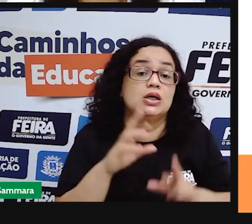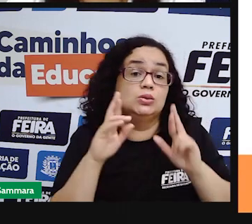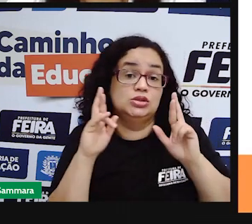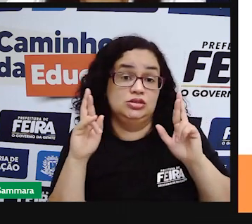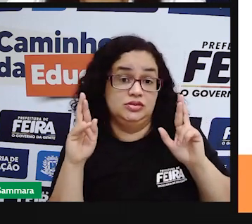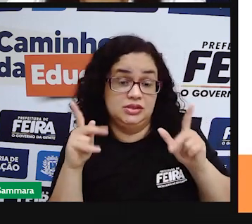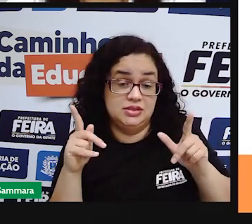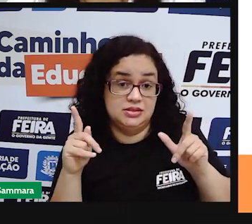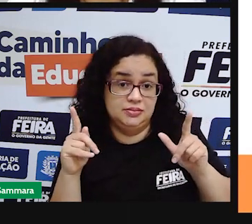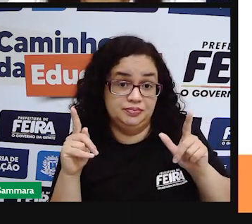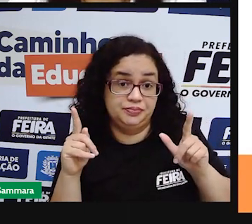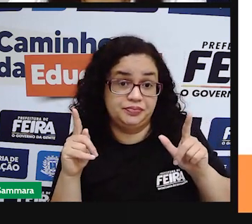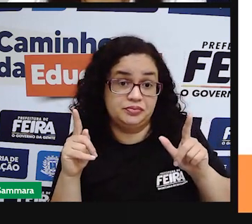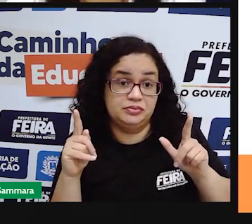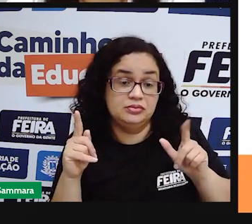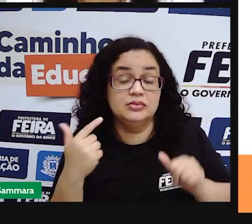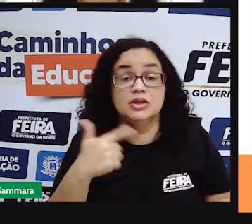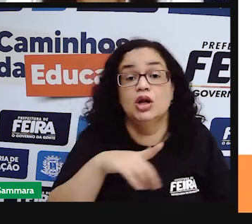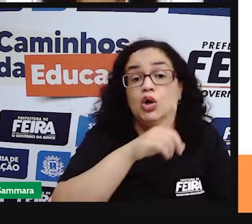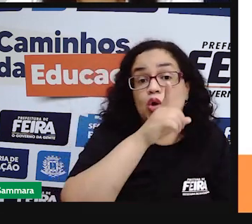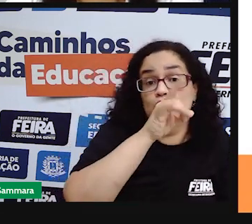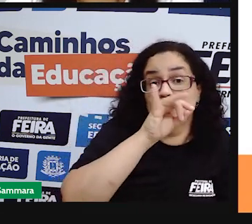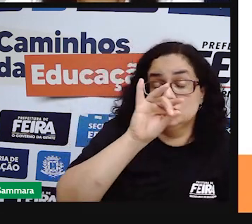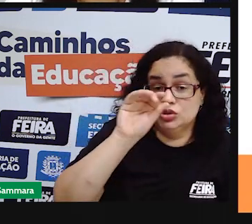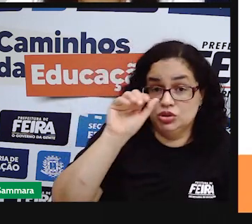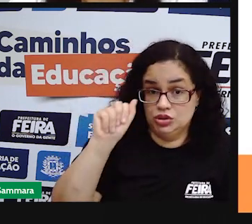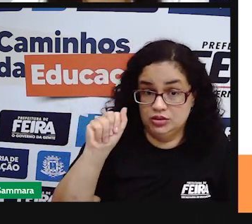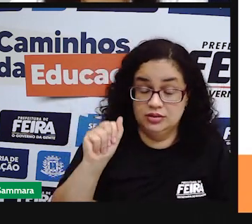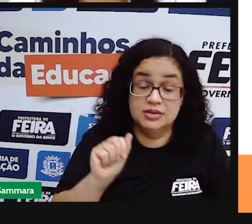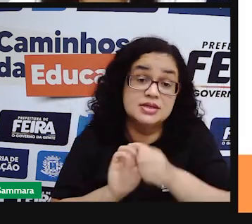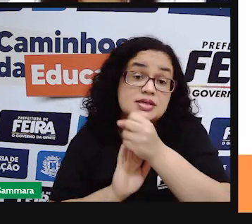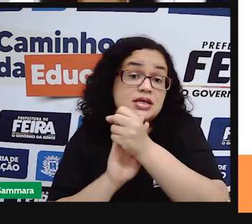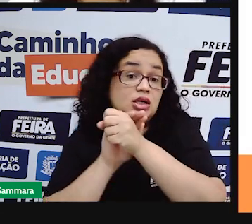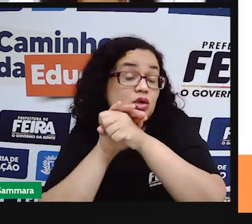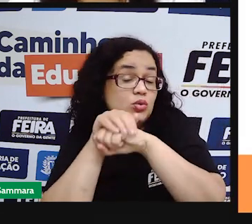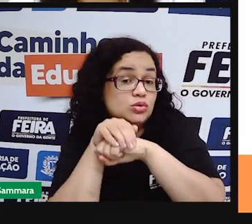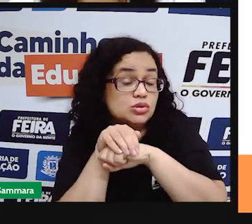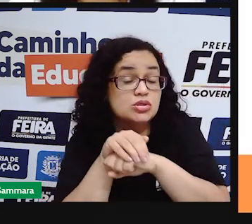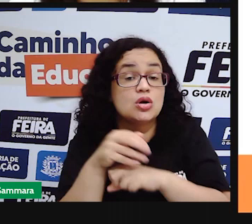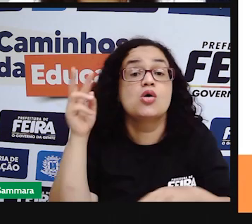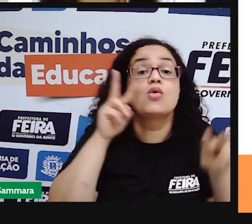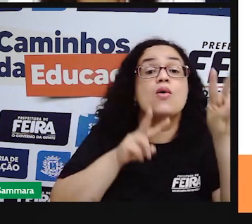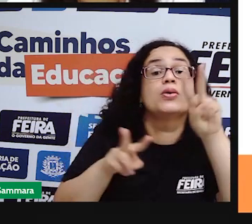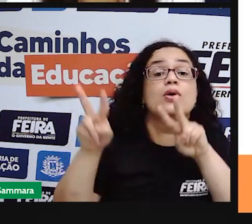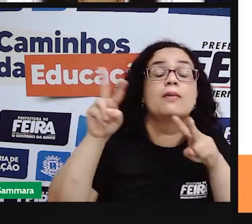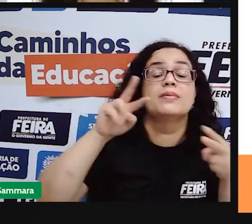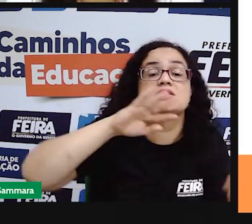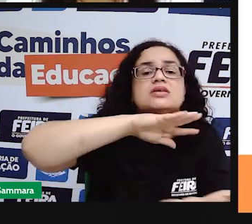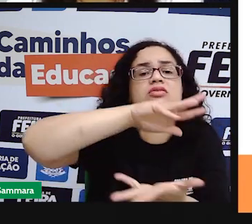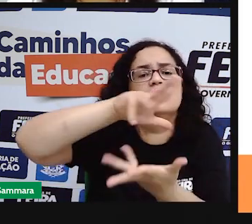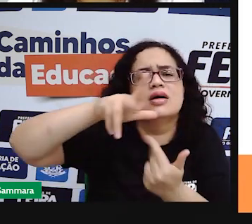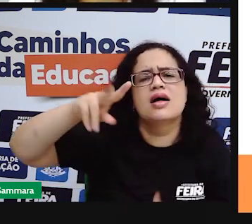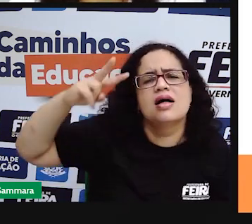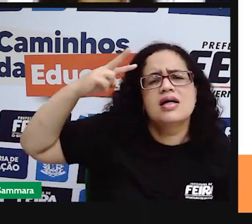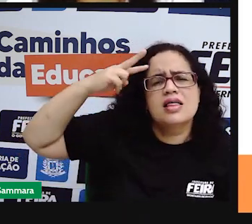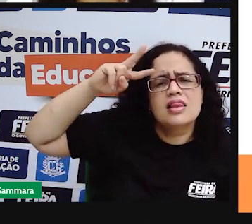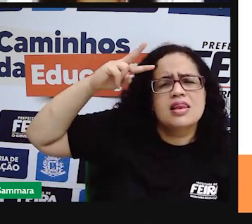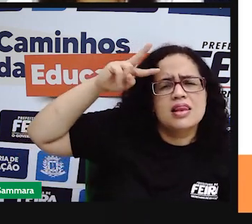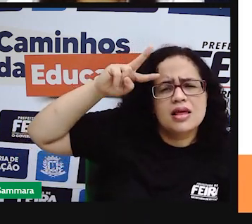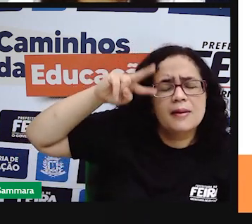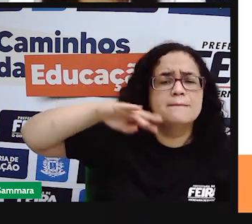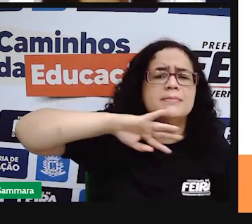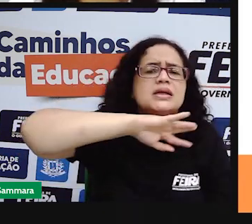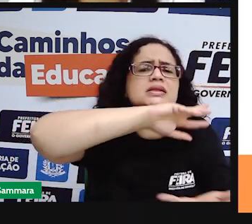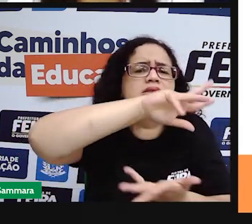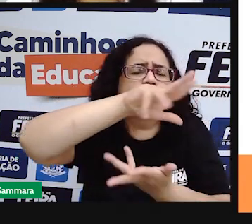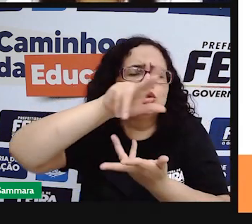em relação ao dia e à noite, quando a gente observa o planeta. Lembra lá do planeta que a Pro mostrou no